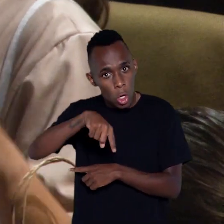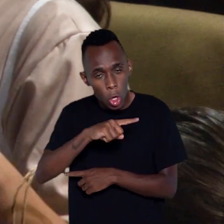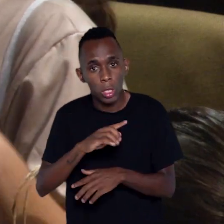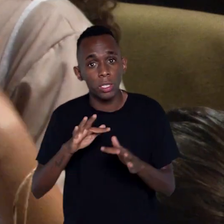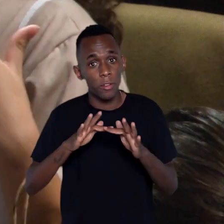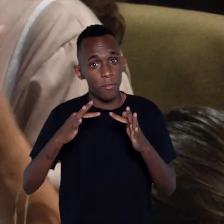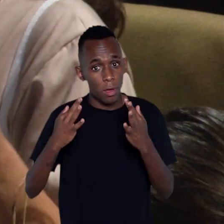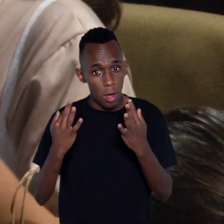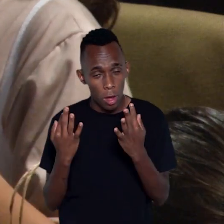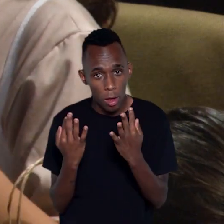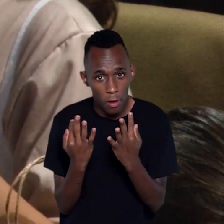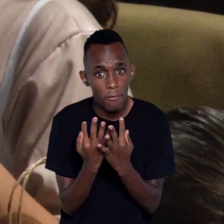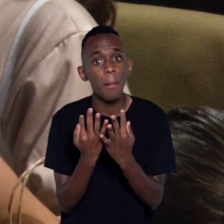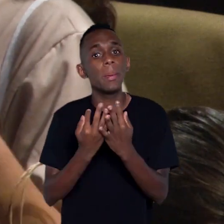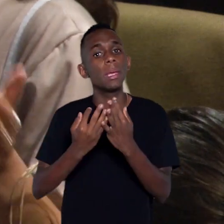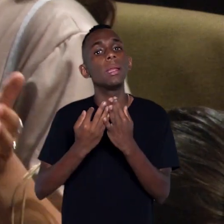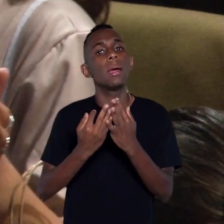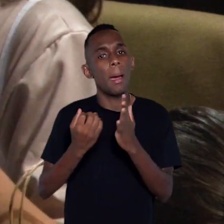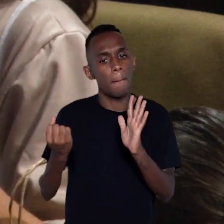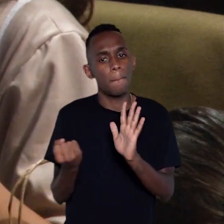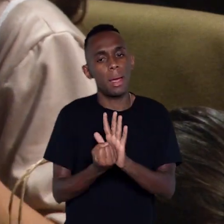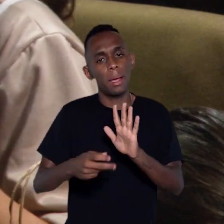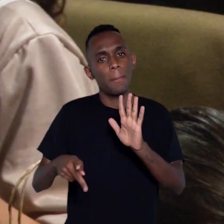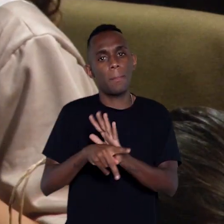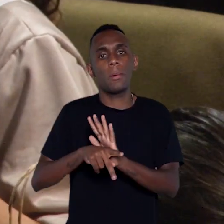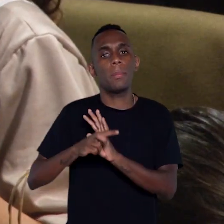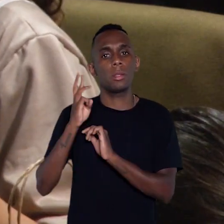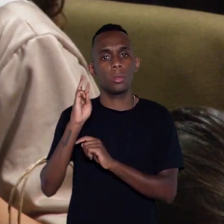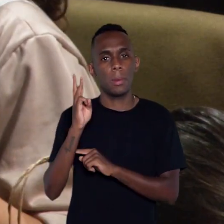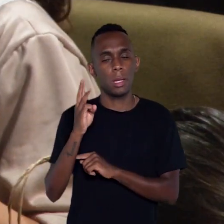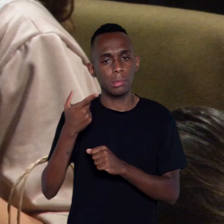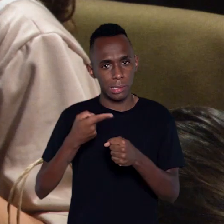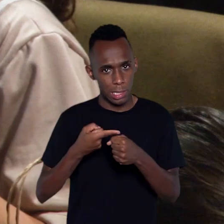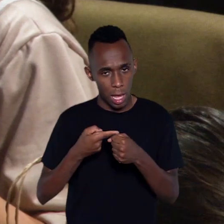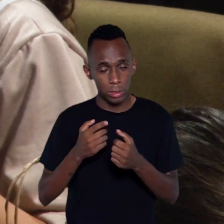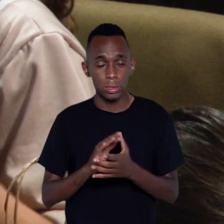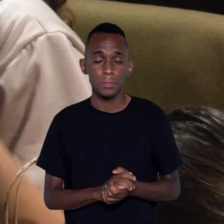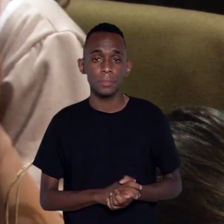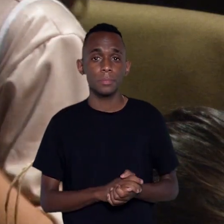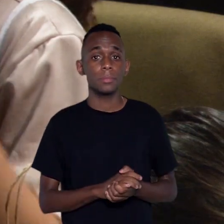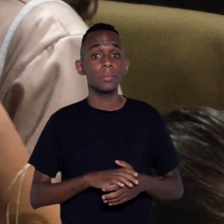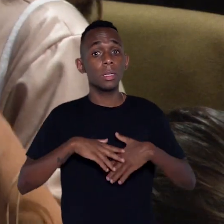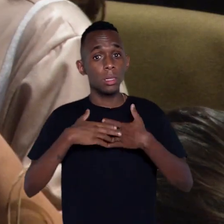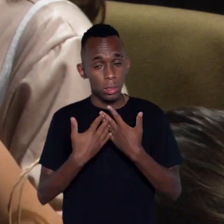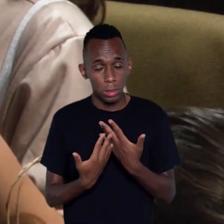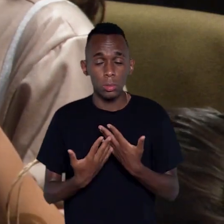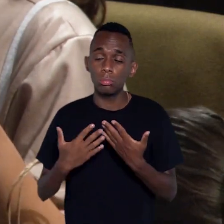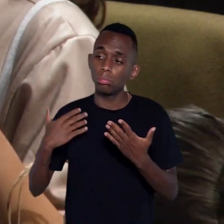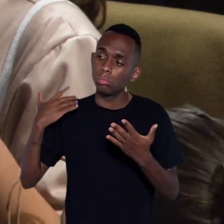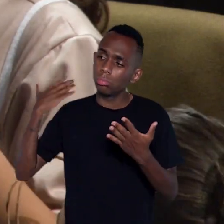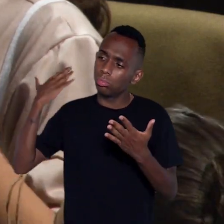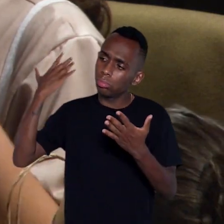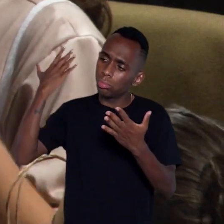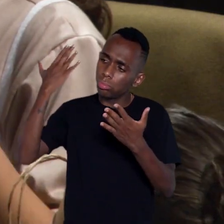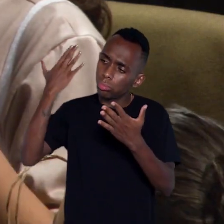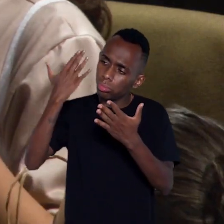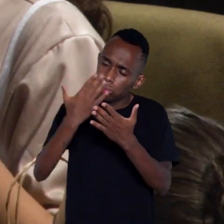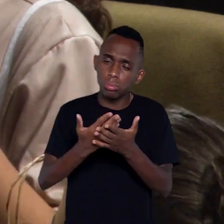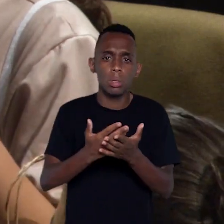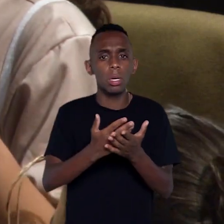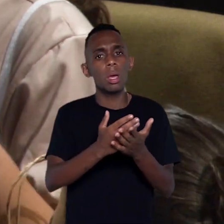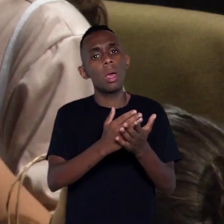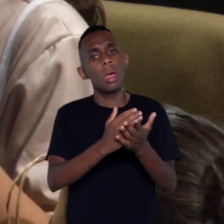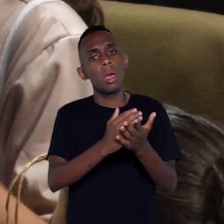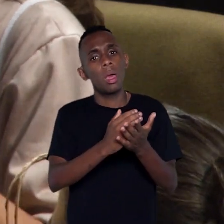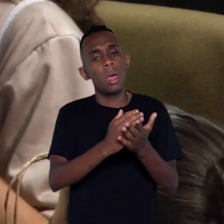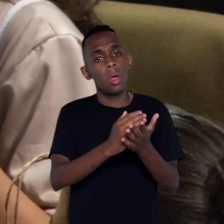gente constitui um povo originário daquela região. E todo no decorrer